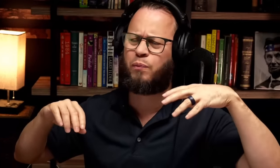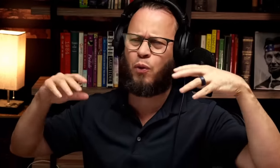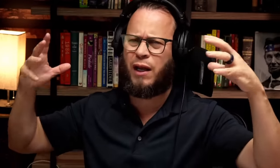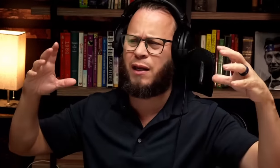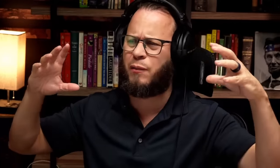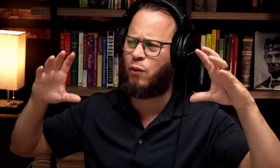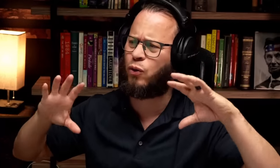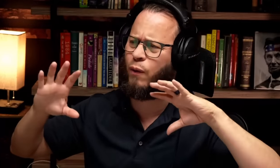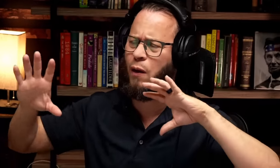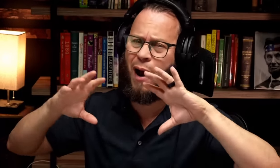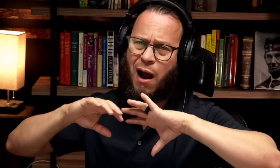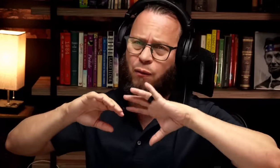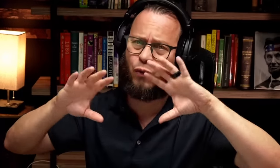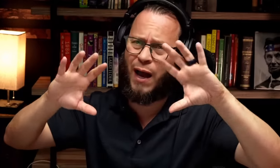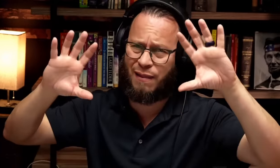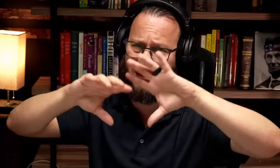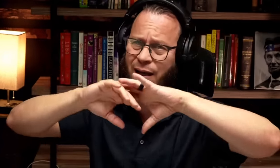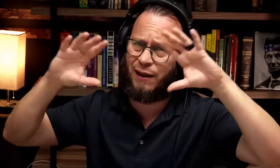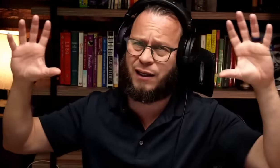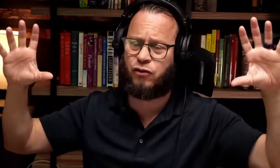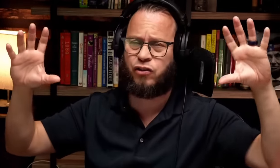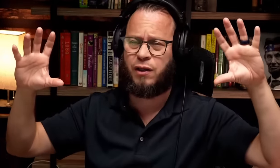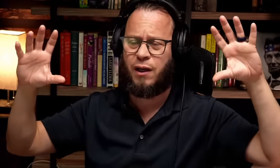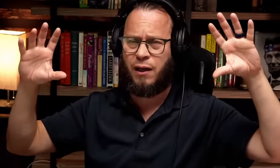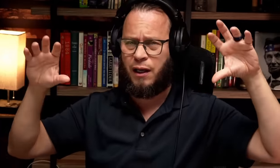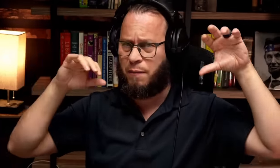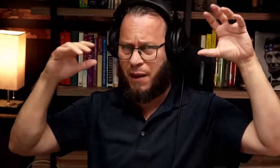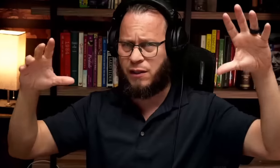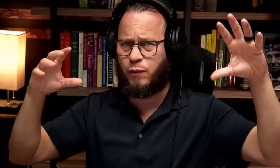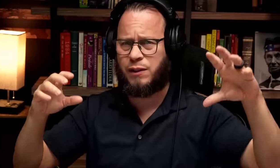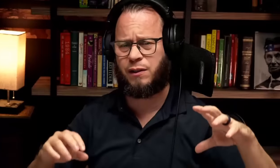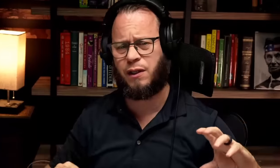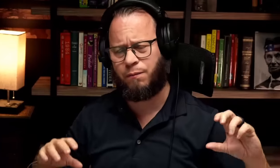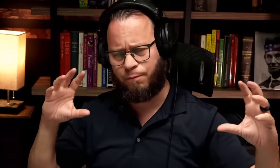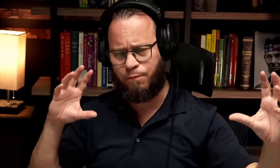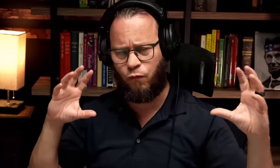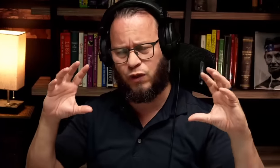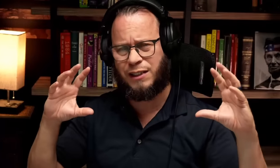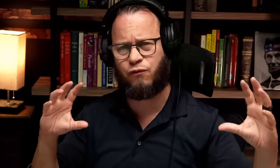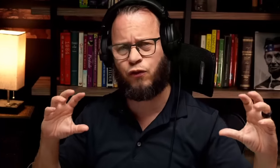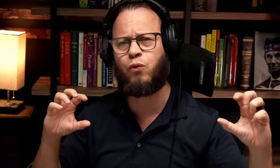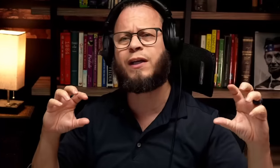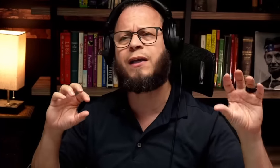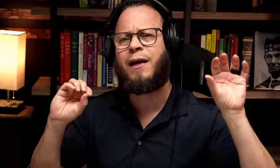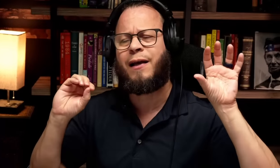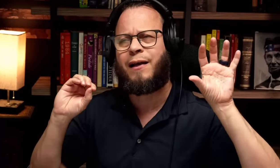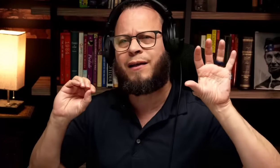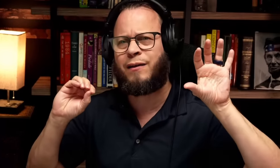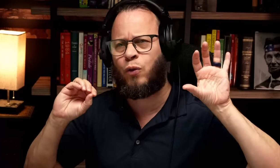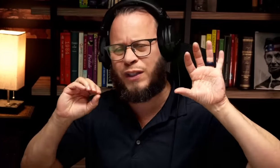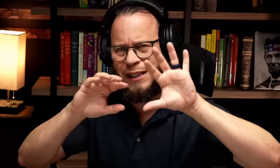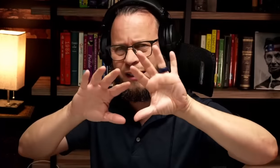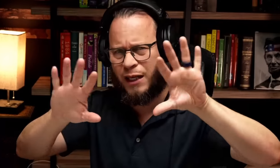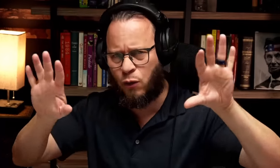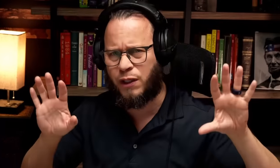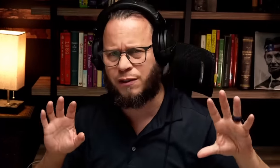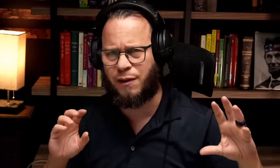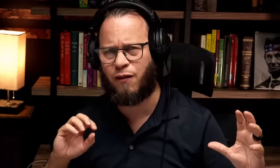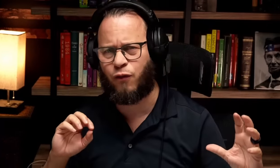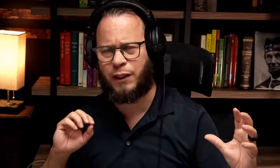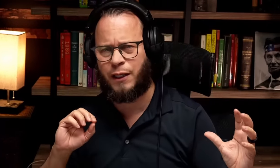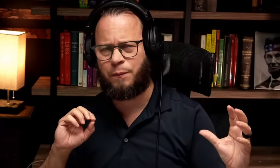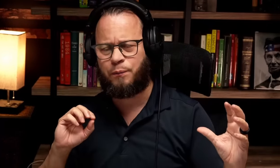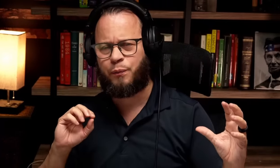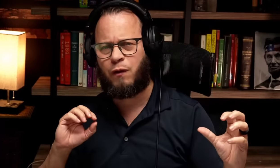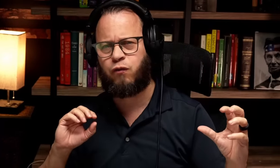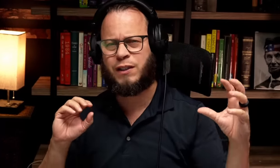caso polêmico, não é nada grande. E mesmo assim, você viu que dos cinco que estavam